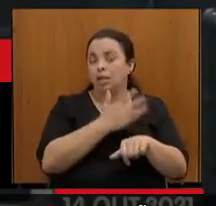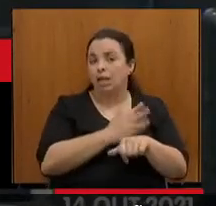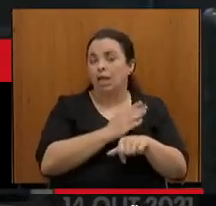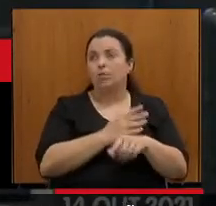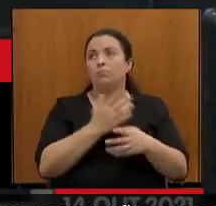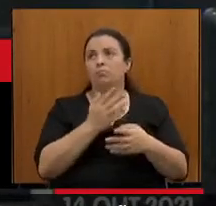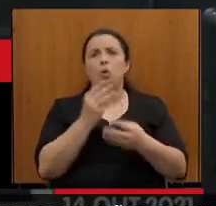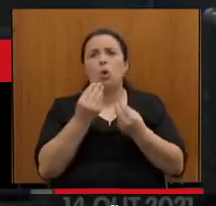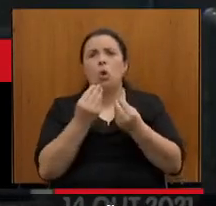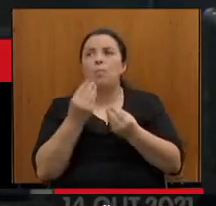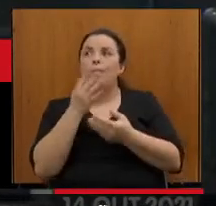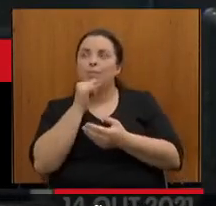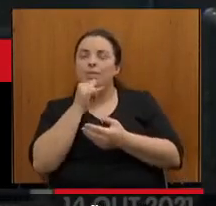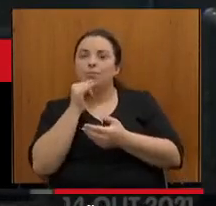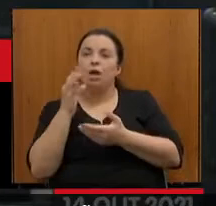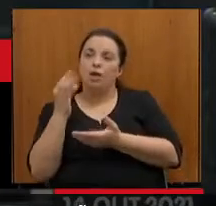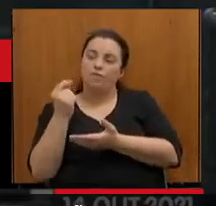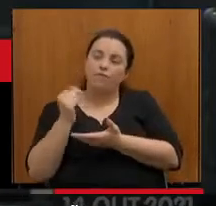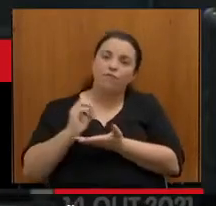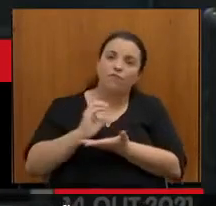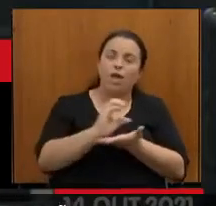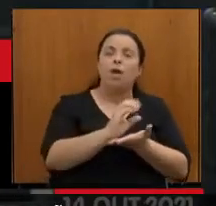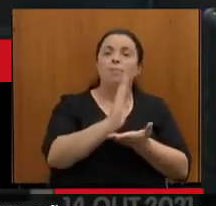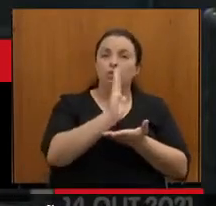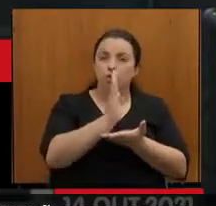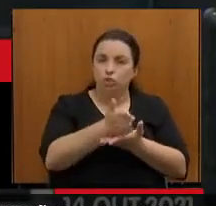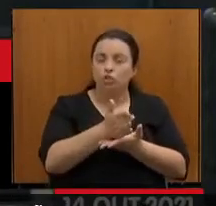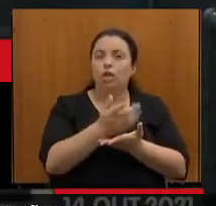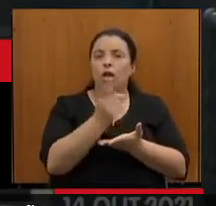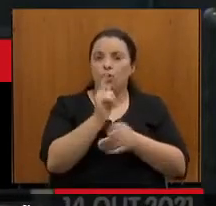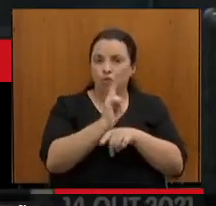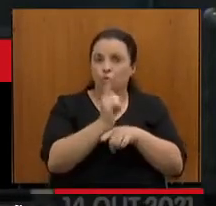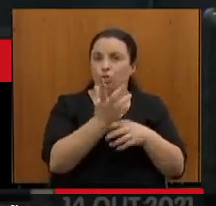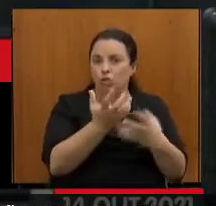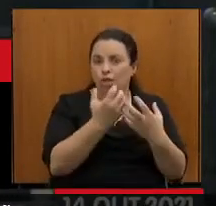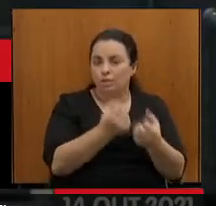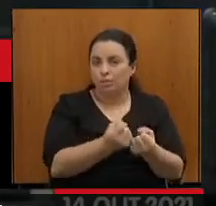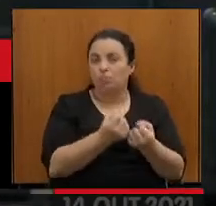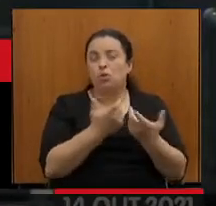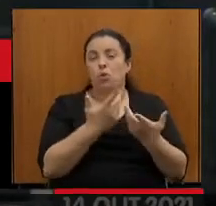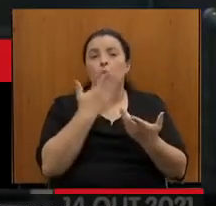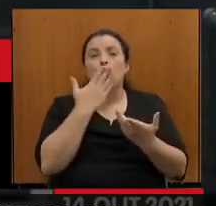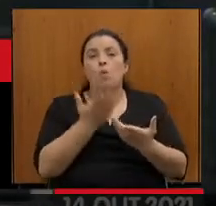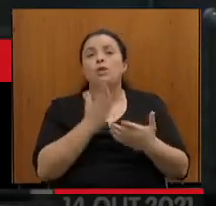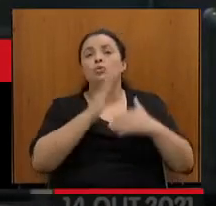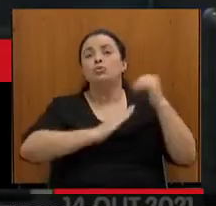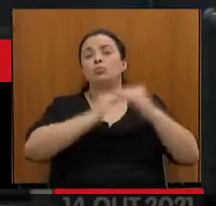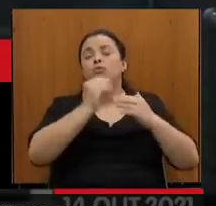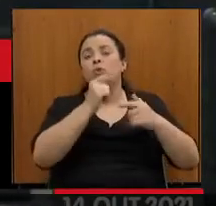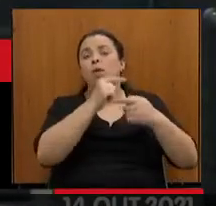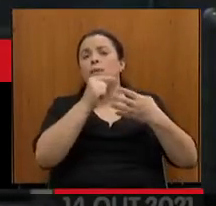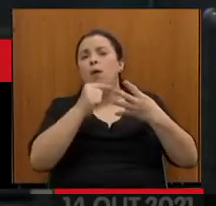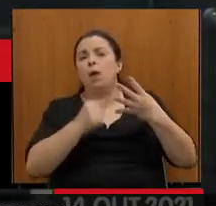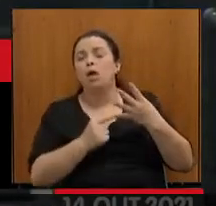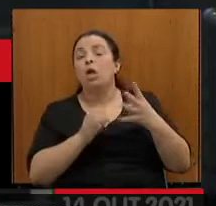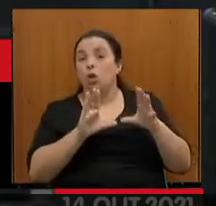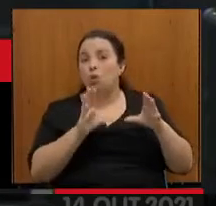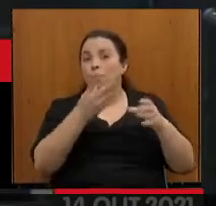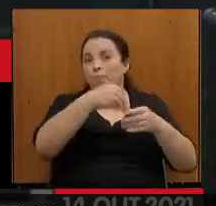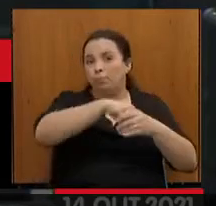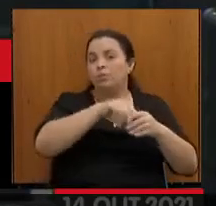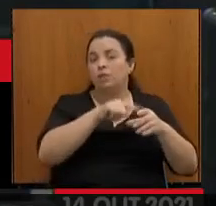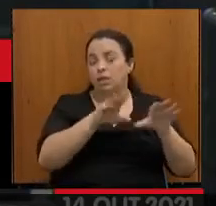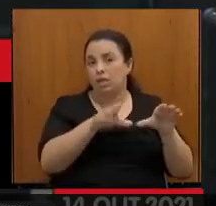né? Quais são os profissionais que compõem aquela equipe, né? Sabemos que muitos desses dados tem